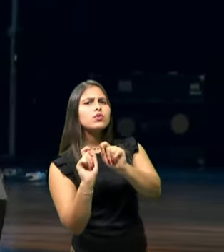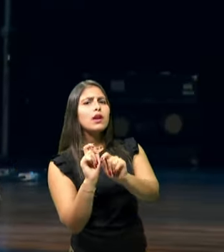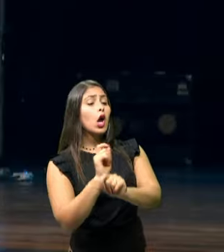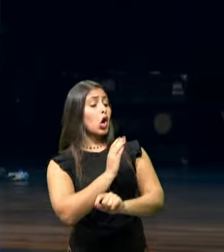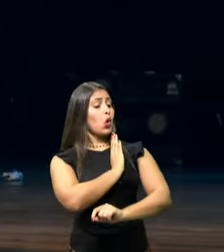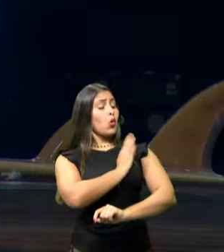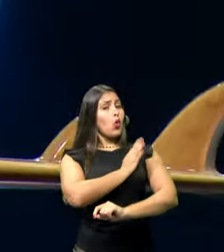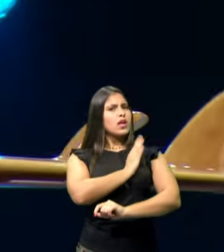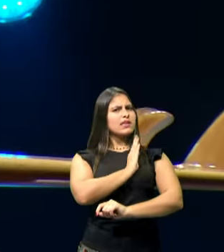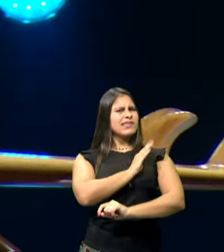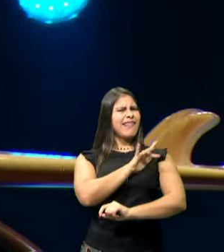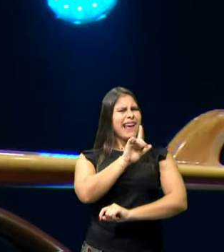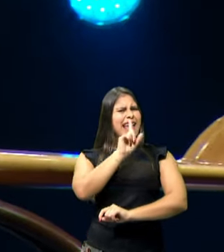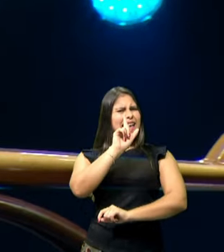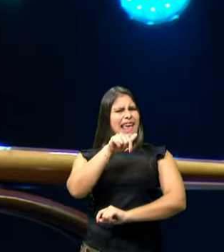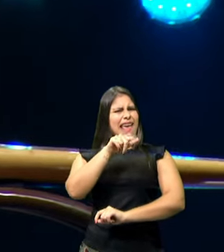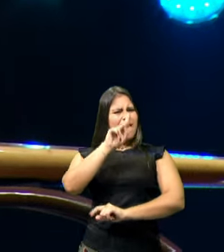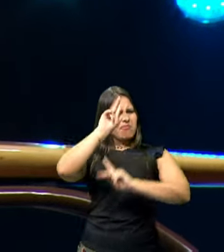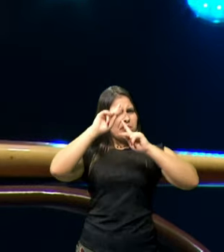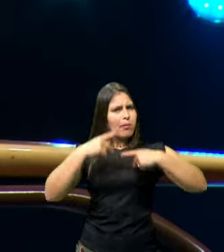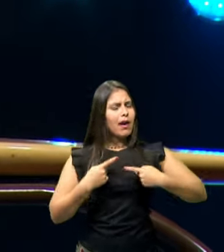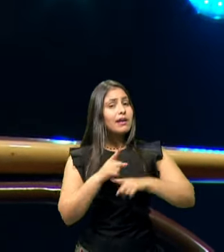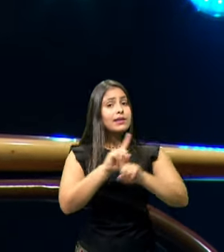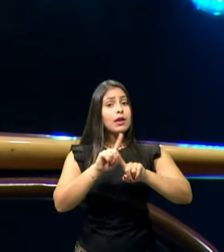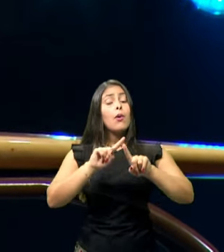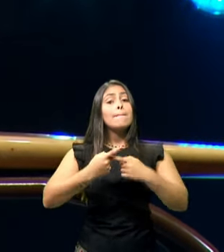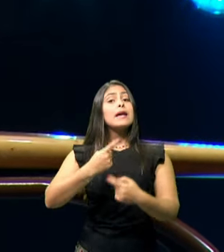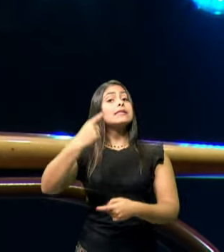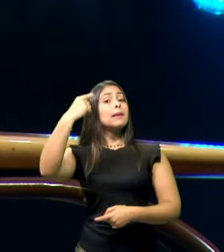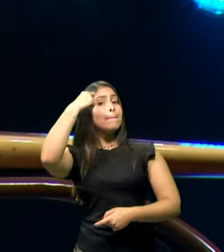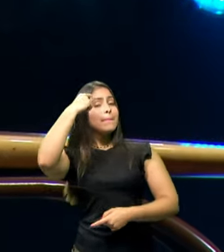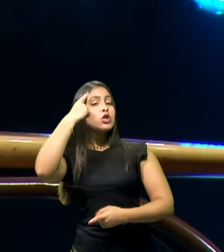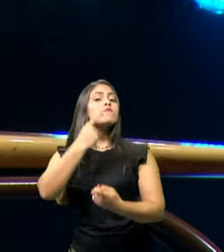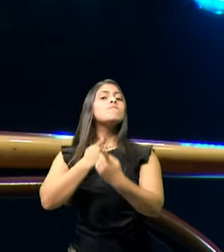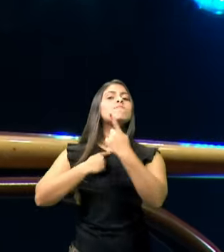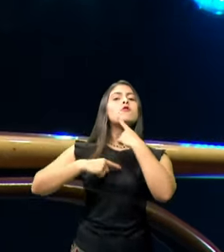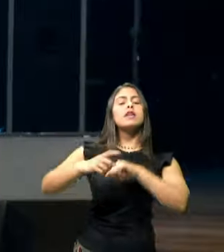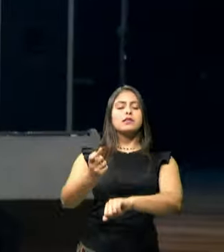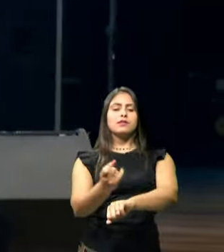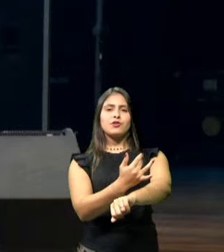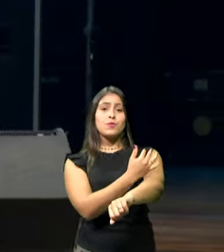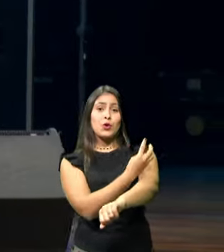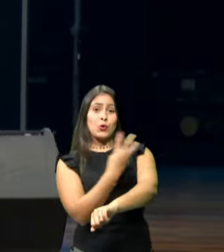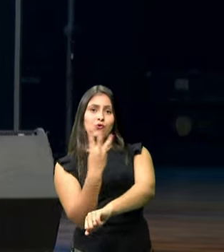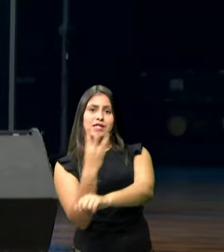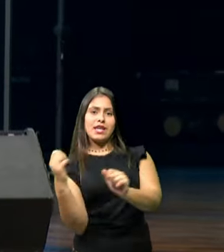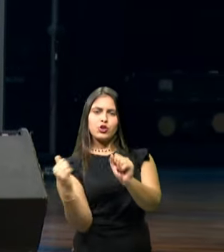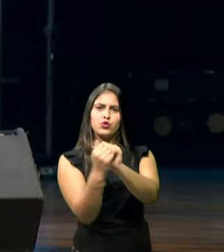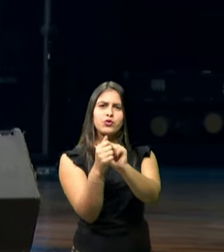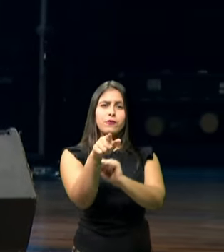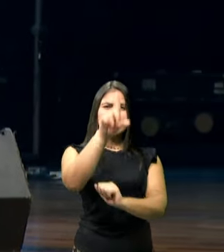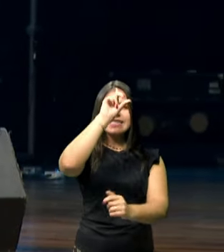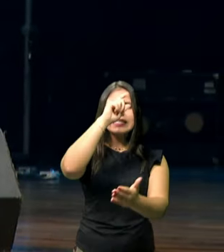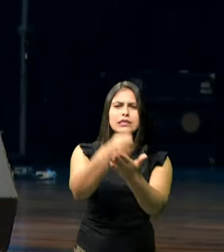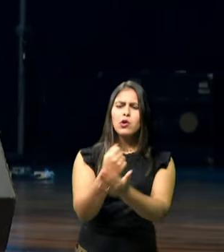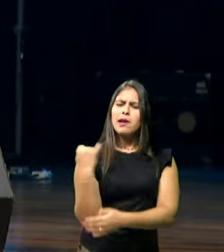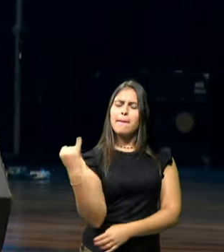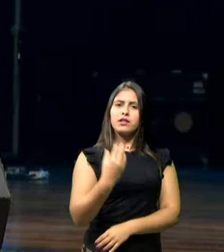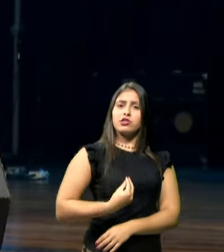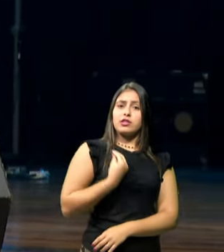órgão. Coração aqui é mente, vontade e sentimentos. Então, você vai tomar decisões importantes da sua